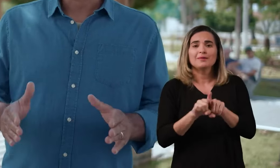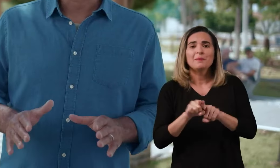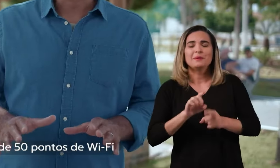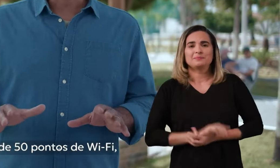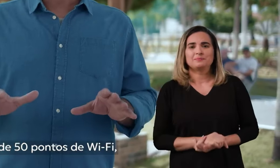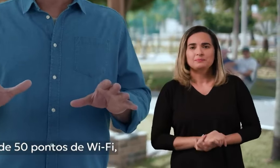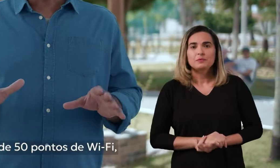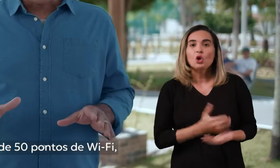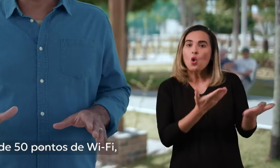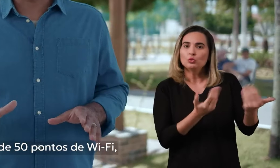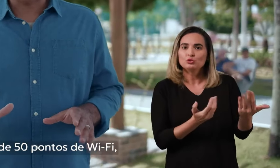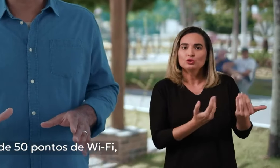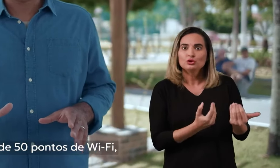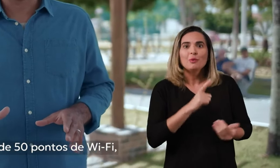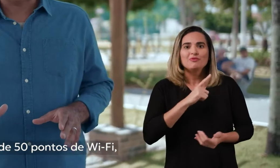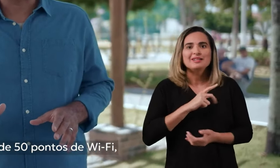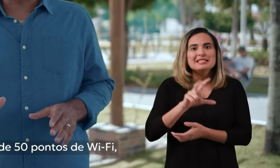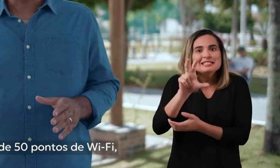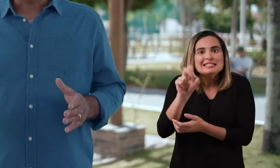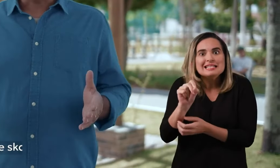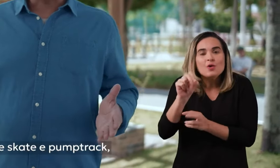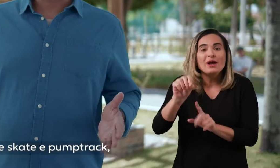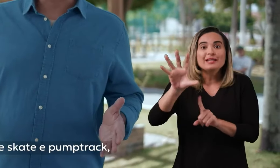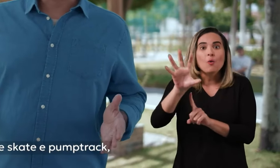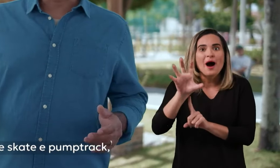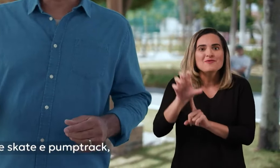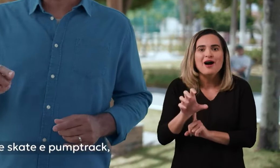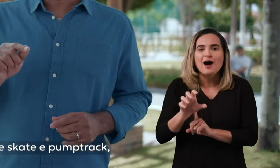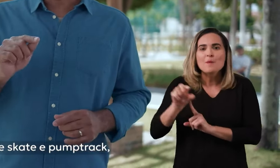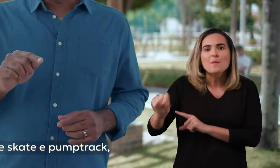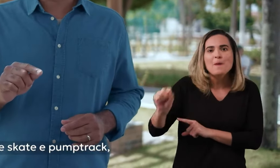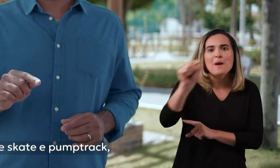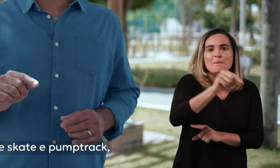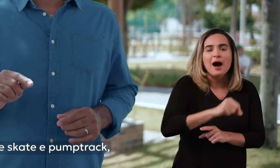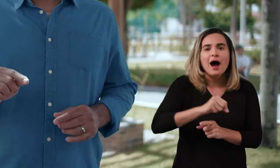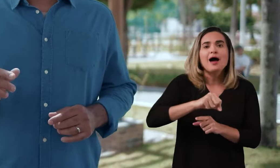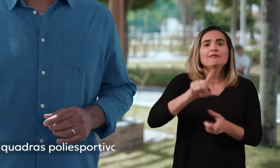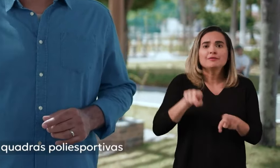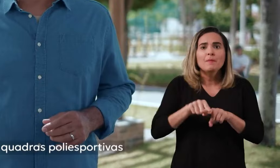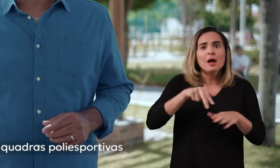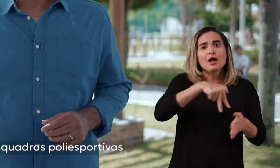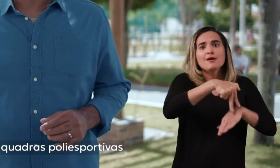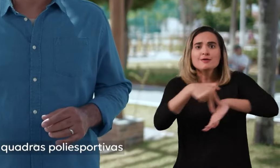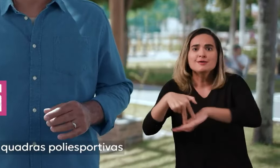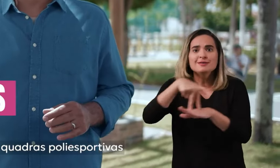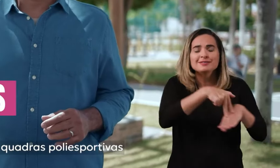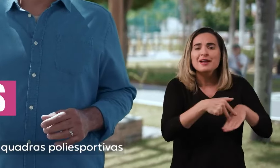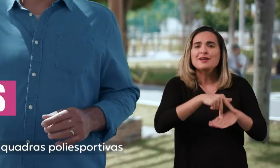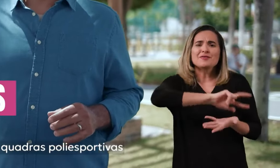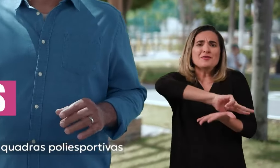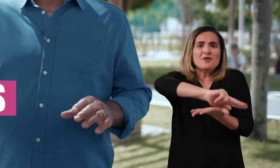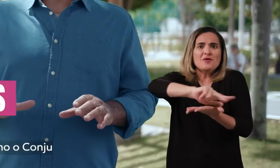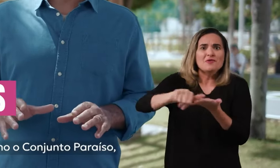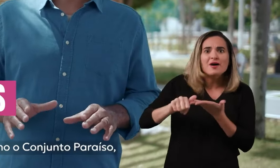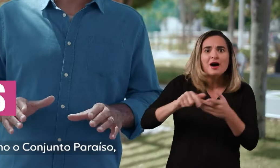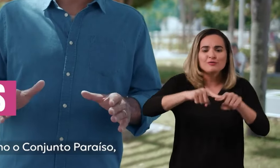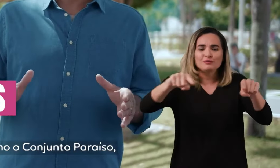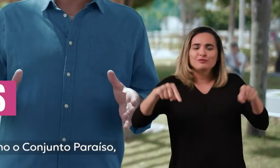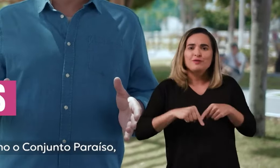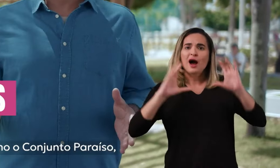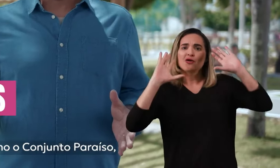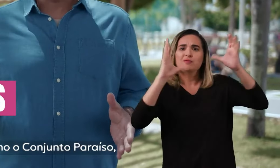ganhar com a implantação de 50 pontos de Wi-Fi, uma pista de skate e pump track, além de novas quadras poliesportivas em